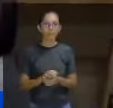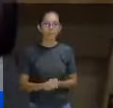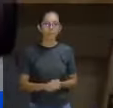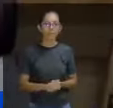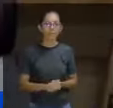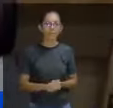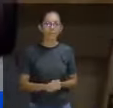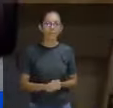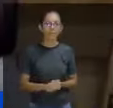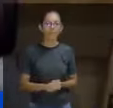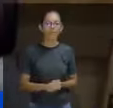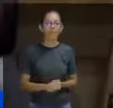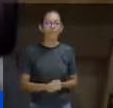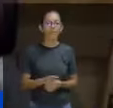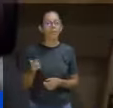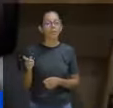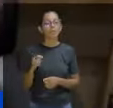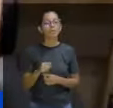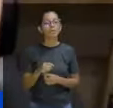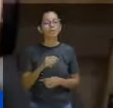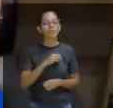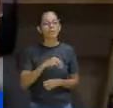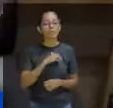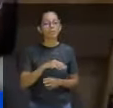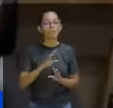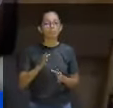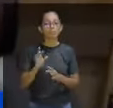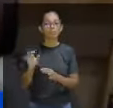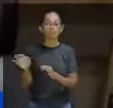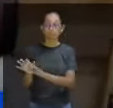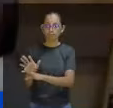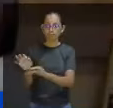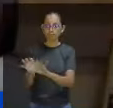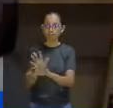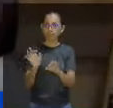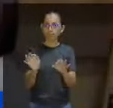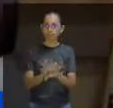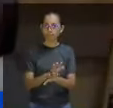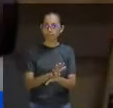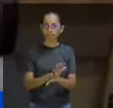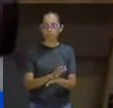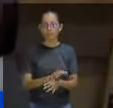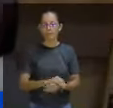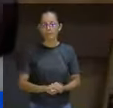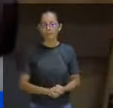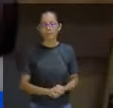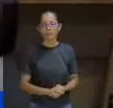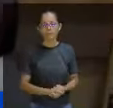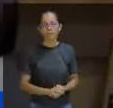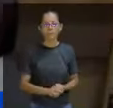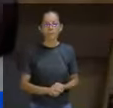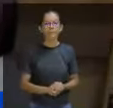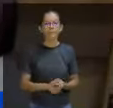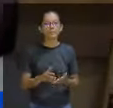que os salários de todo esse período foram efetivamente pagos. E é diante dessas peculiaridades, Excelência, que se pede, primeiro, que